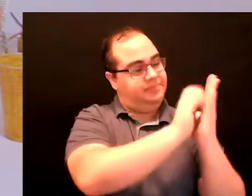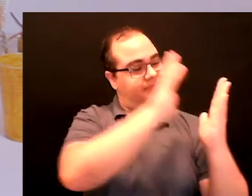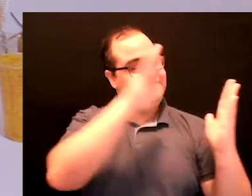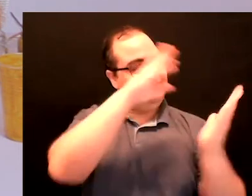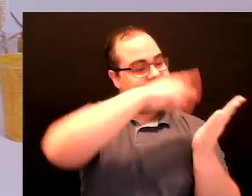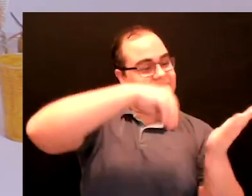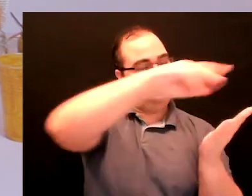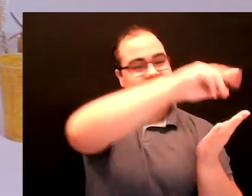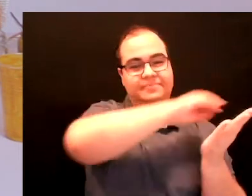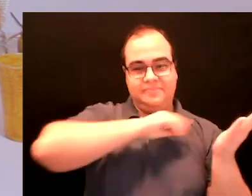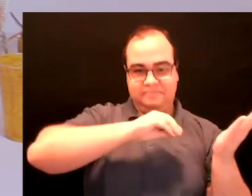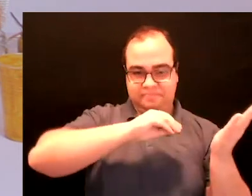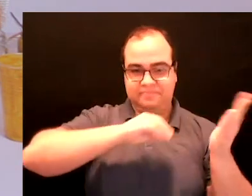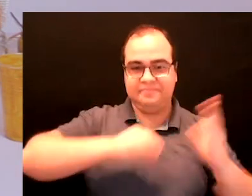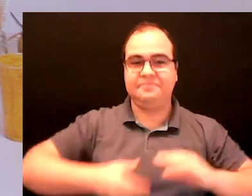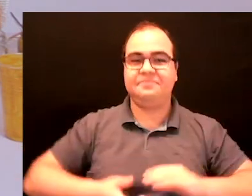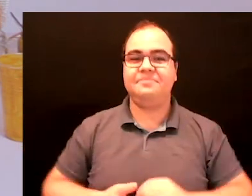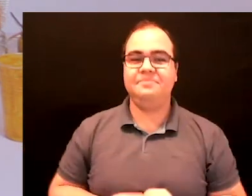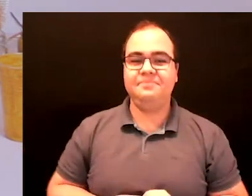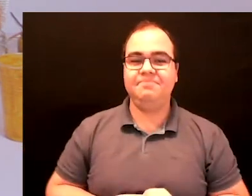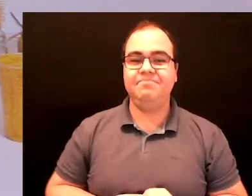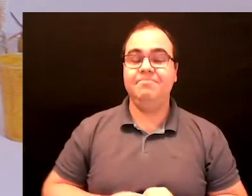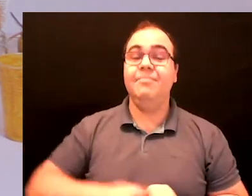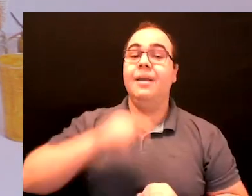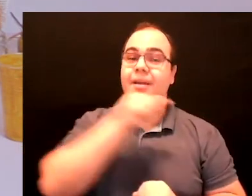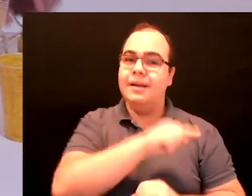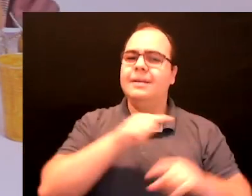com o glitter colado. Tá?